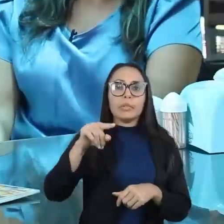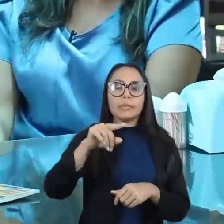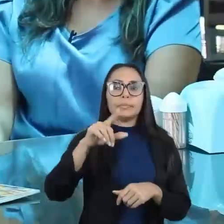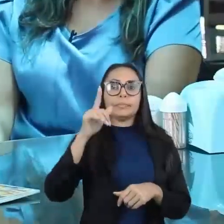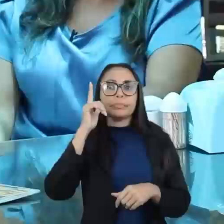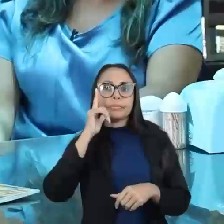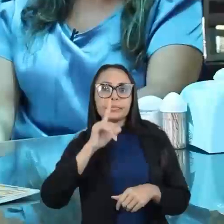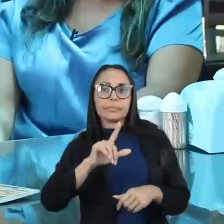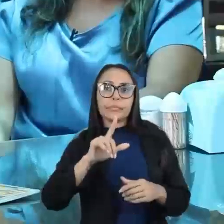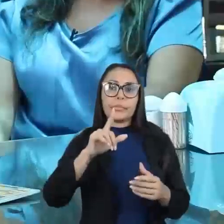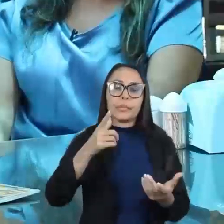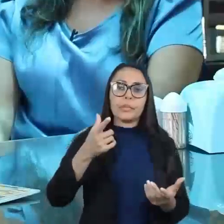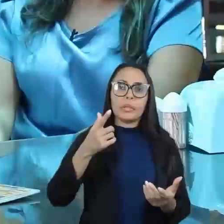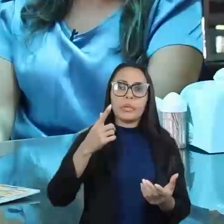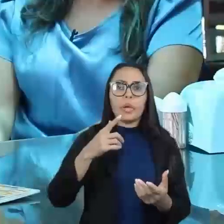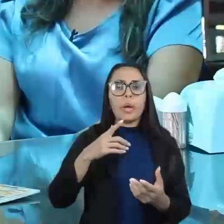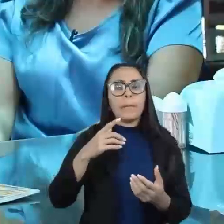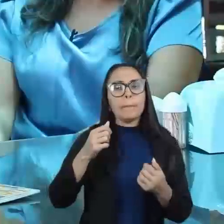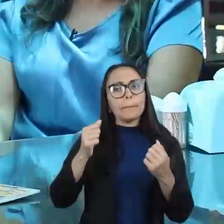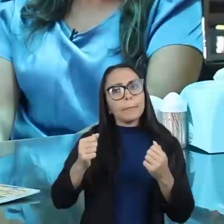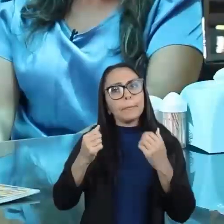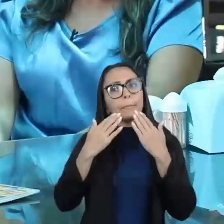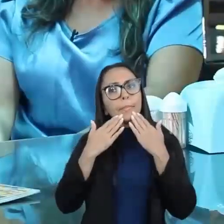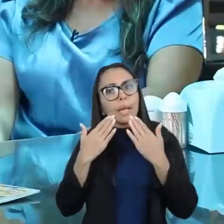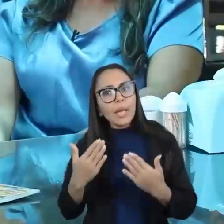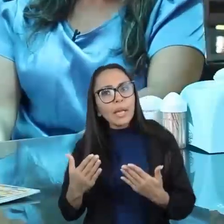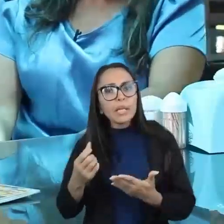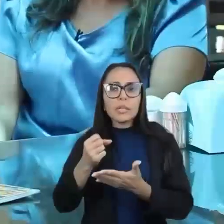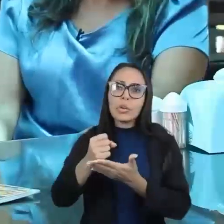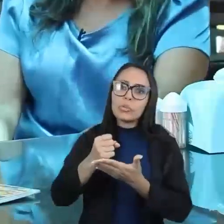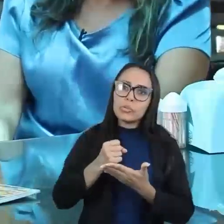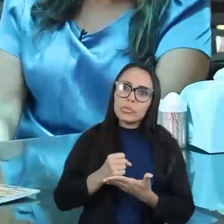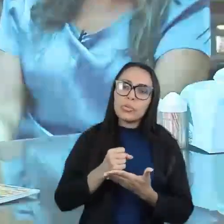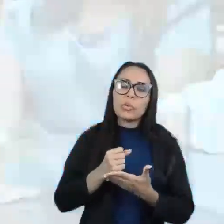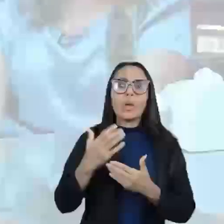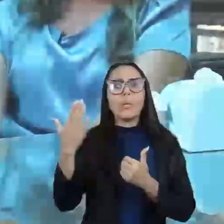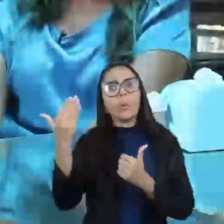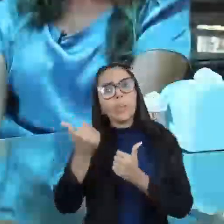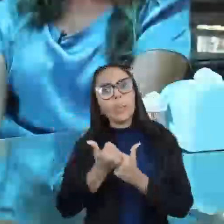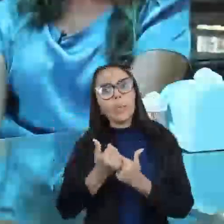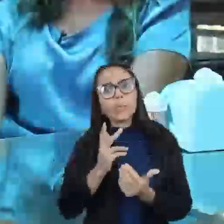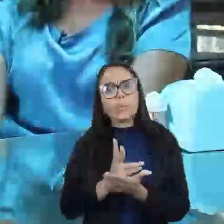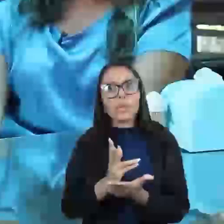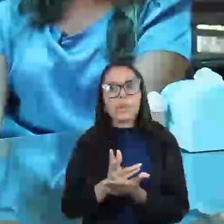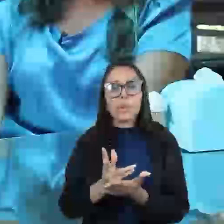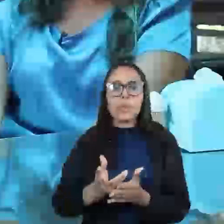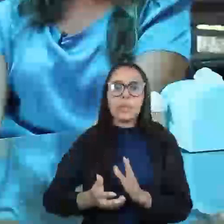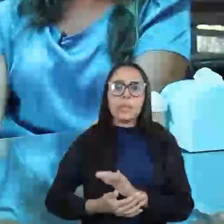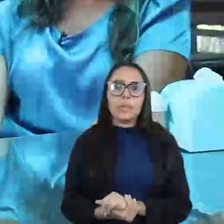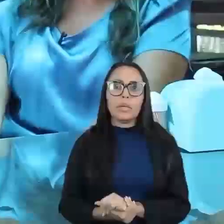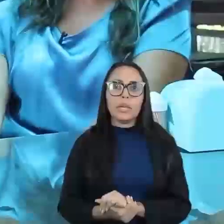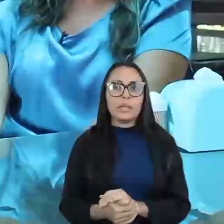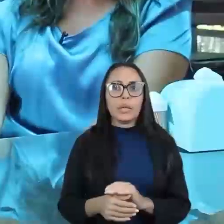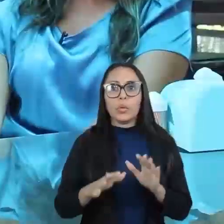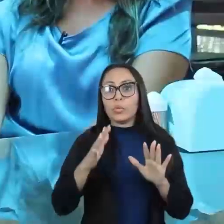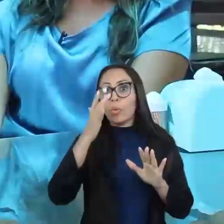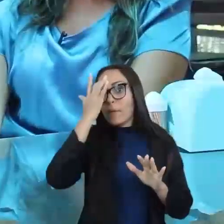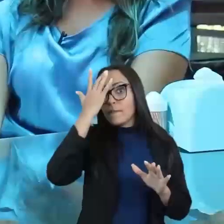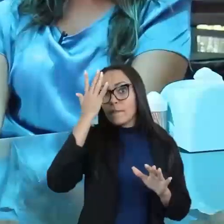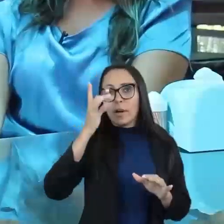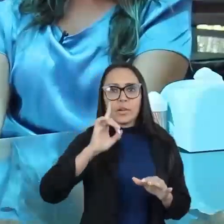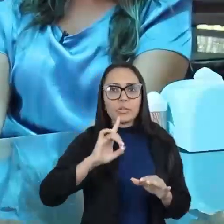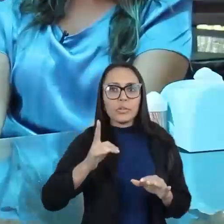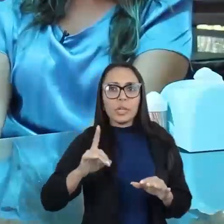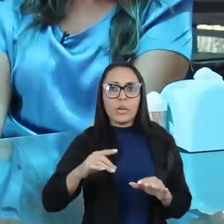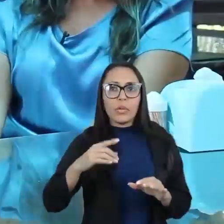conseguir contato, você vai ter uma ajuda, você vai ter um apoio, né? Um apoio sempre. Então, nem sempre vai ser fácil. Vai